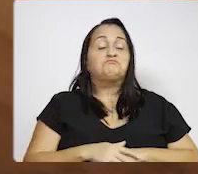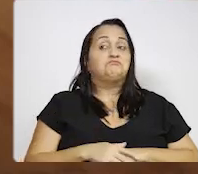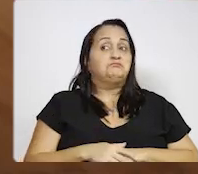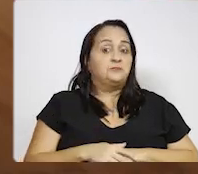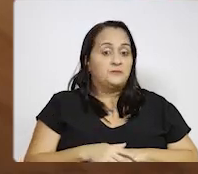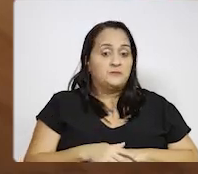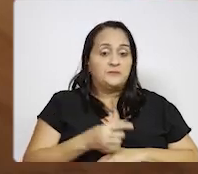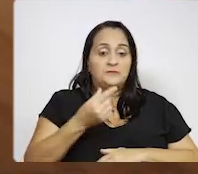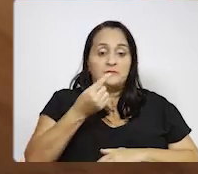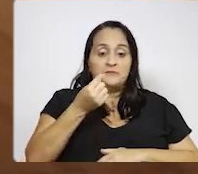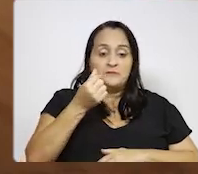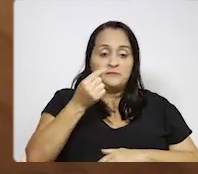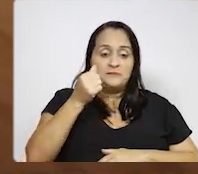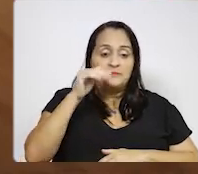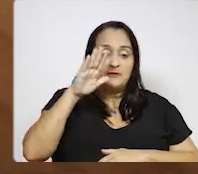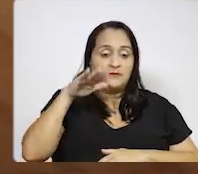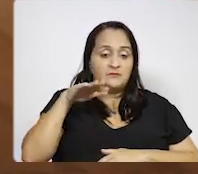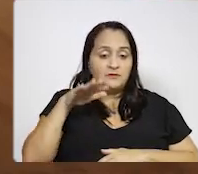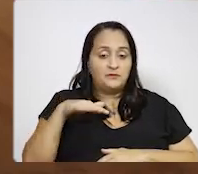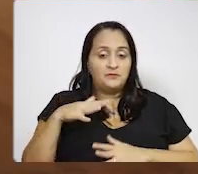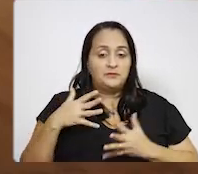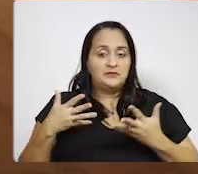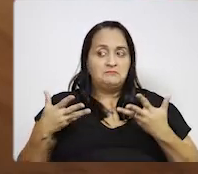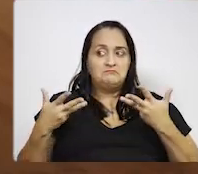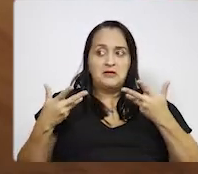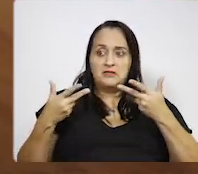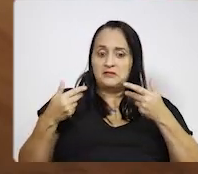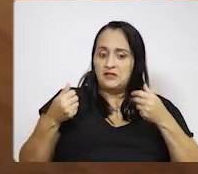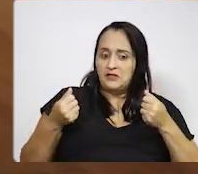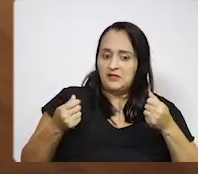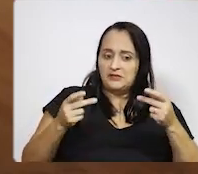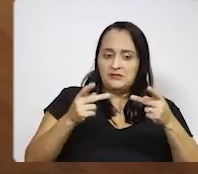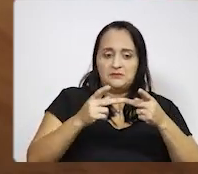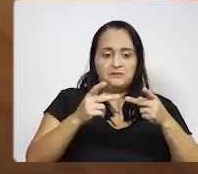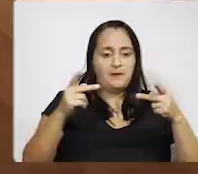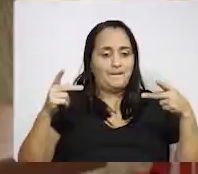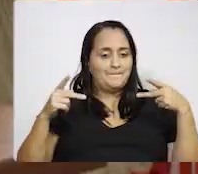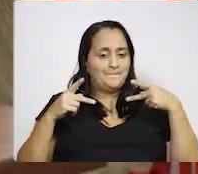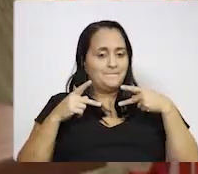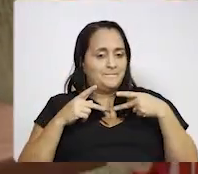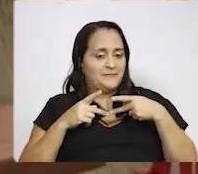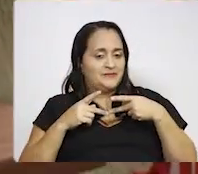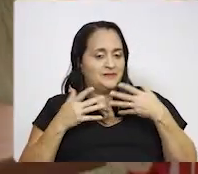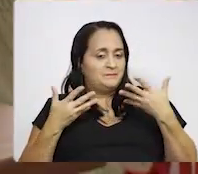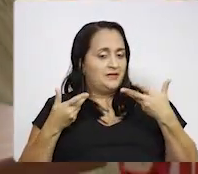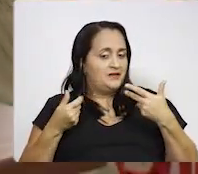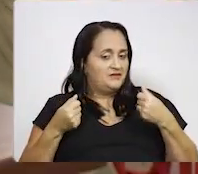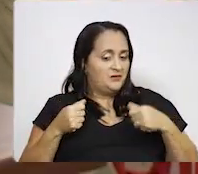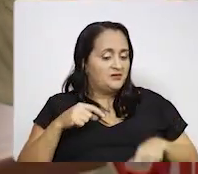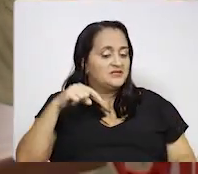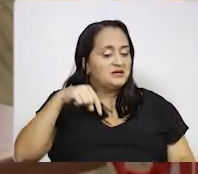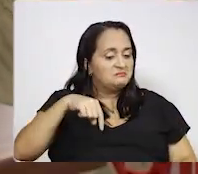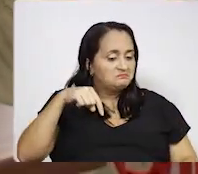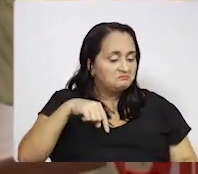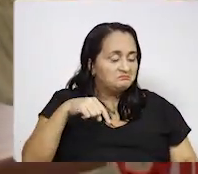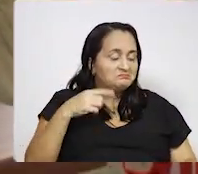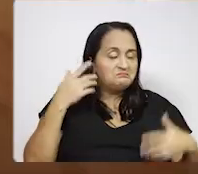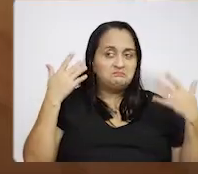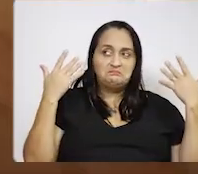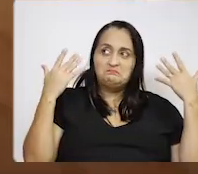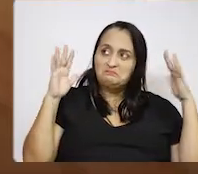Olha, com esse desconto, com um atendimento excelente, uma pizza maravilhosa, esse lugar tá de